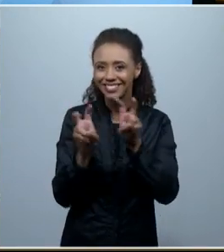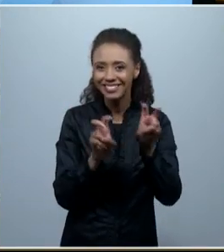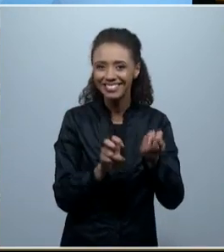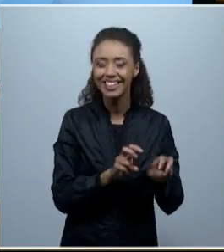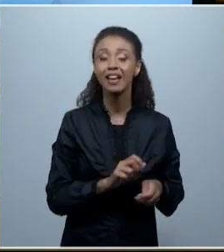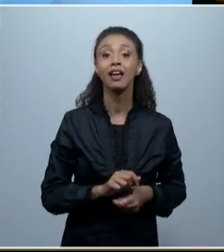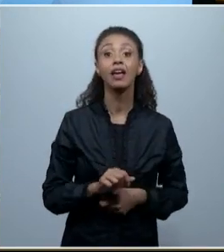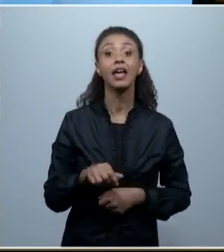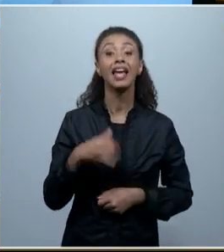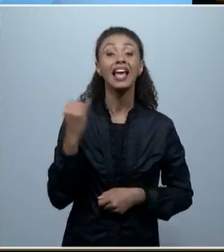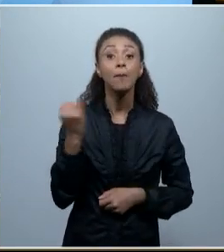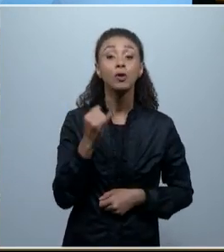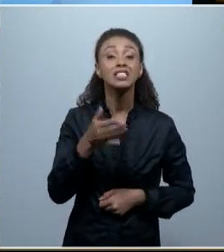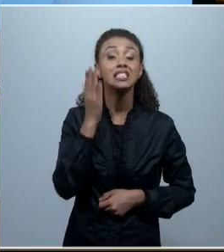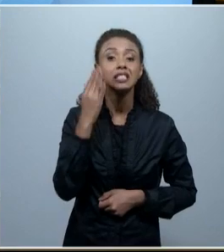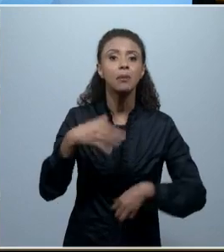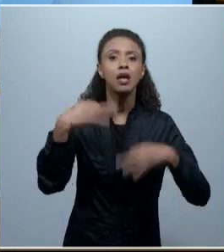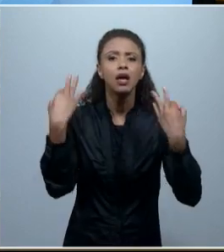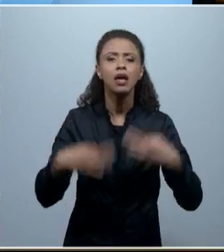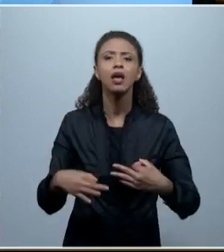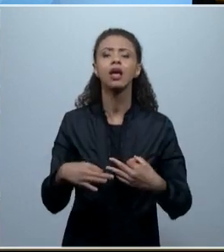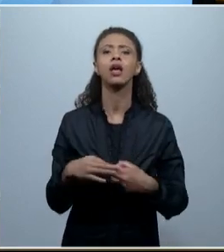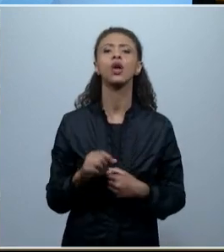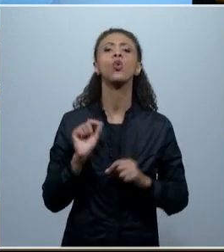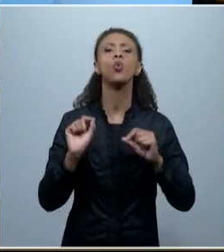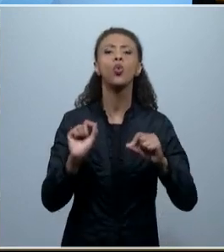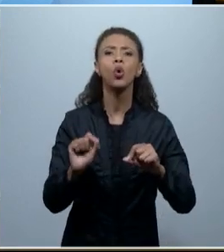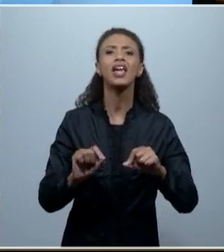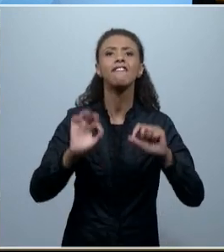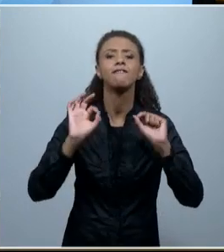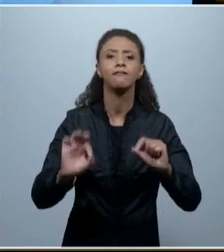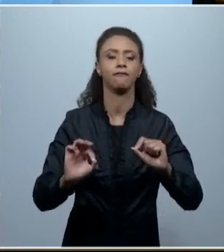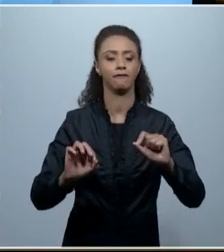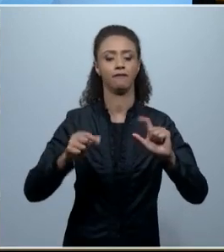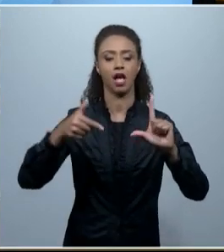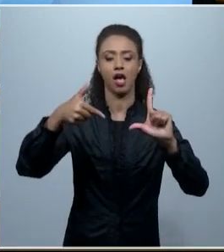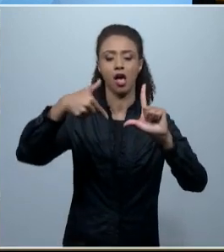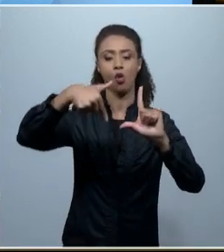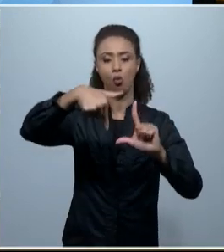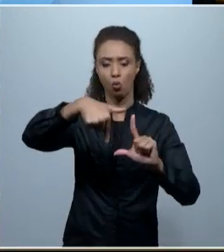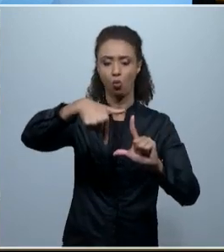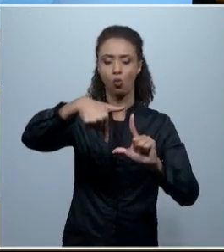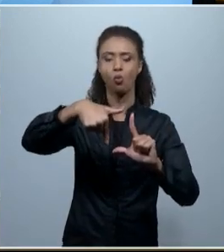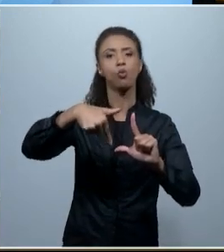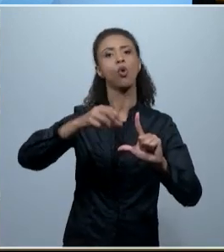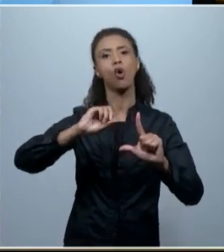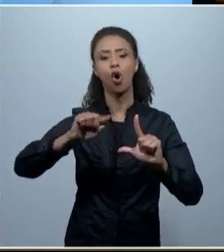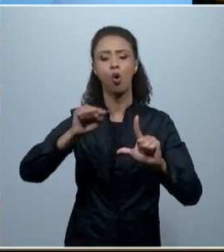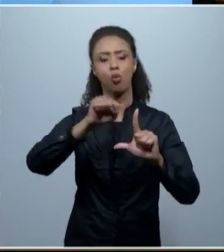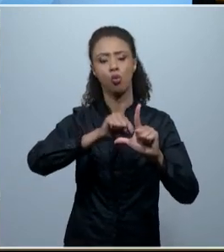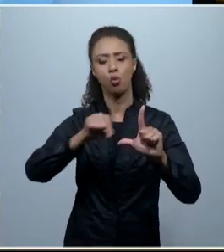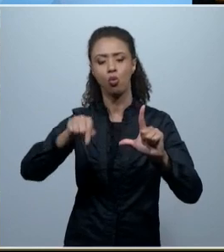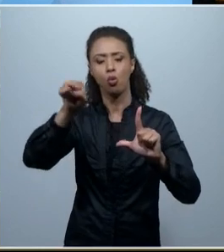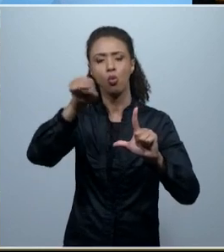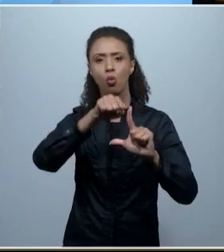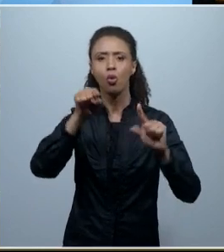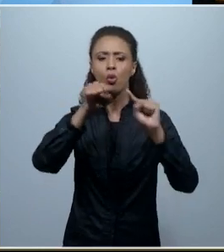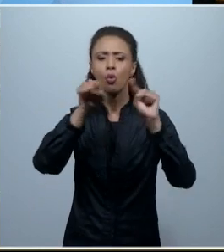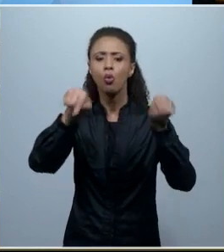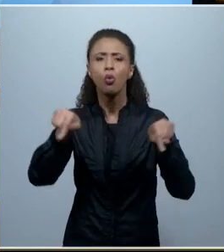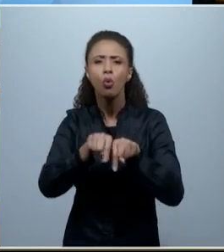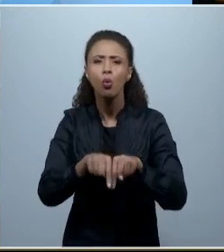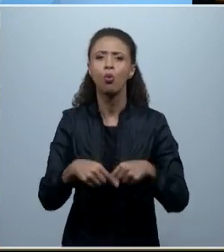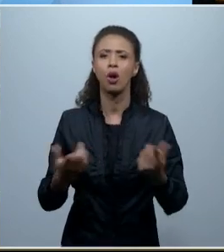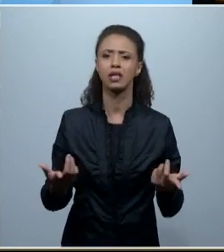o que é um quadrado por definição o que é um retângulo por definição no quadrilátero com quatro ângulos retos é um retângulo porque às